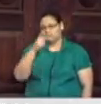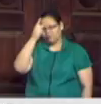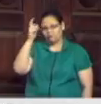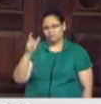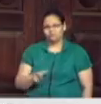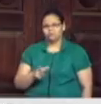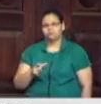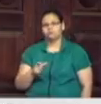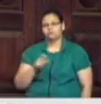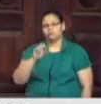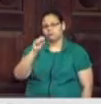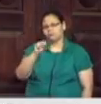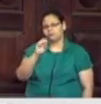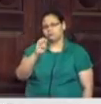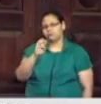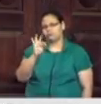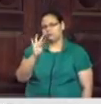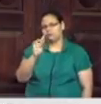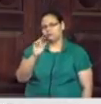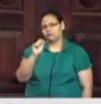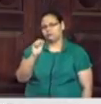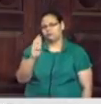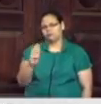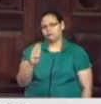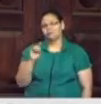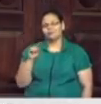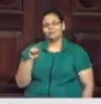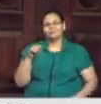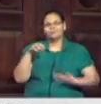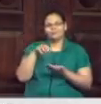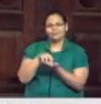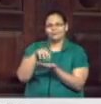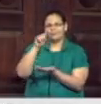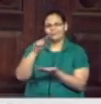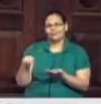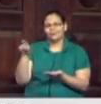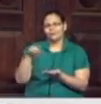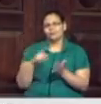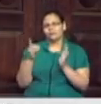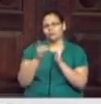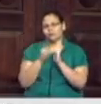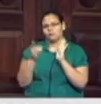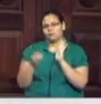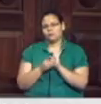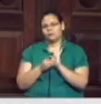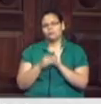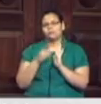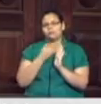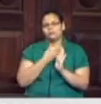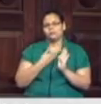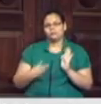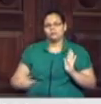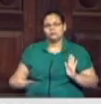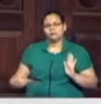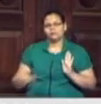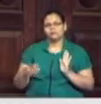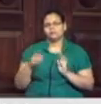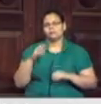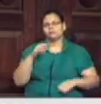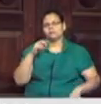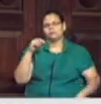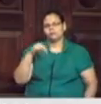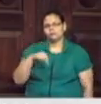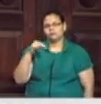à CETRAB. Ora, mas a CETRAB foi extinta pelo decreto expedido pelo governador, o decreto de